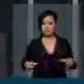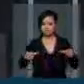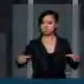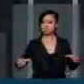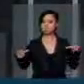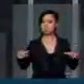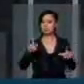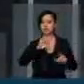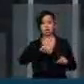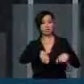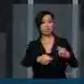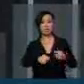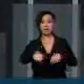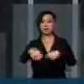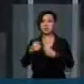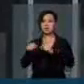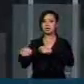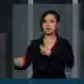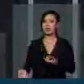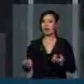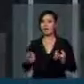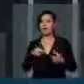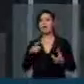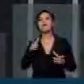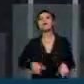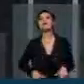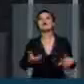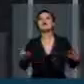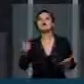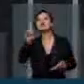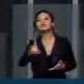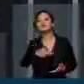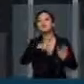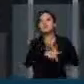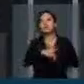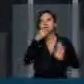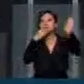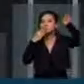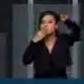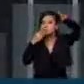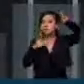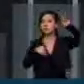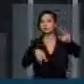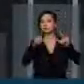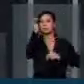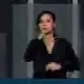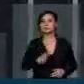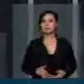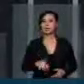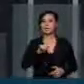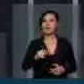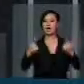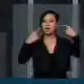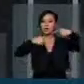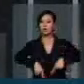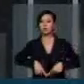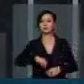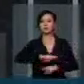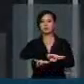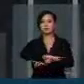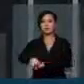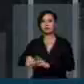esbulho contra os direitos dos indígenas brasileiros, mas particularmente o atentado contra a diversidade e a